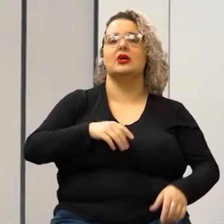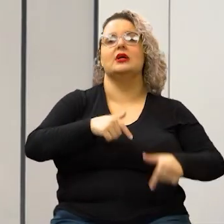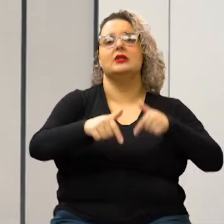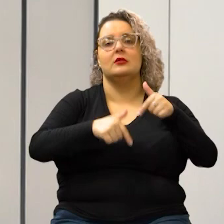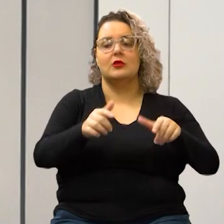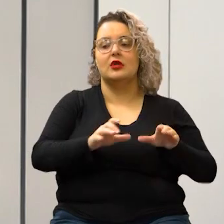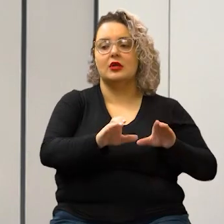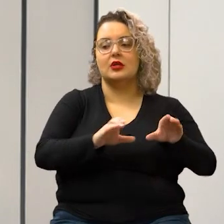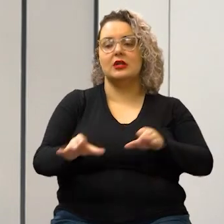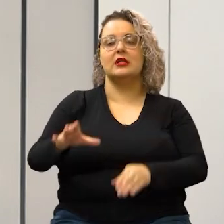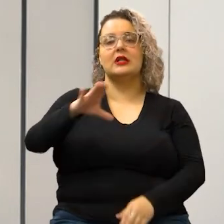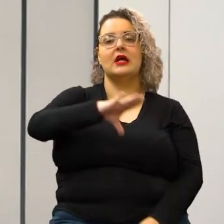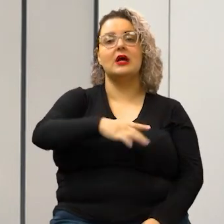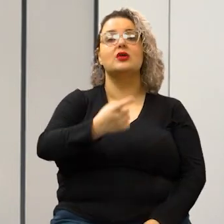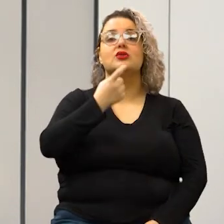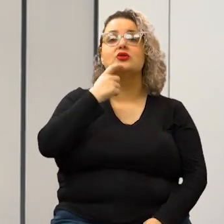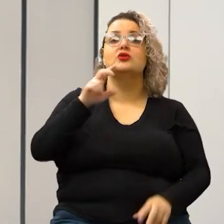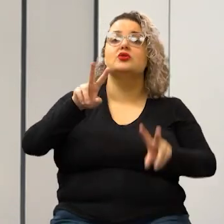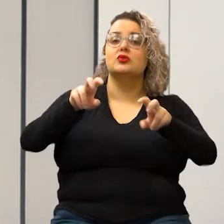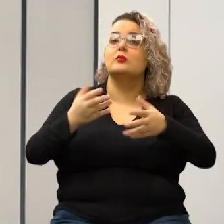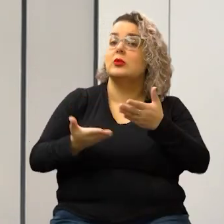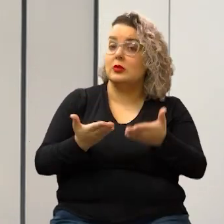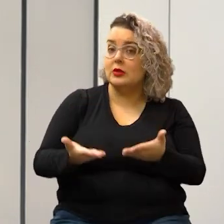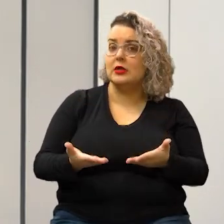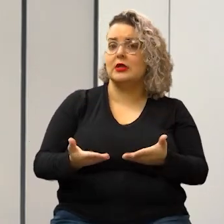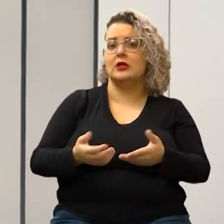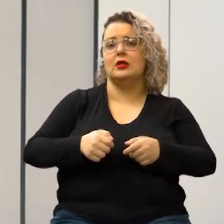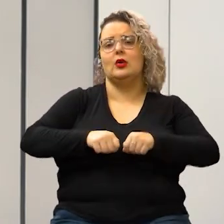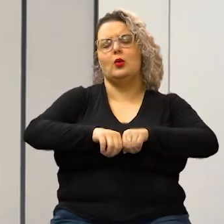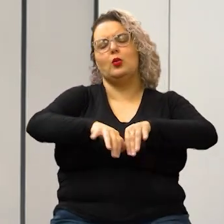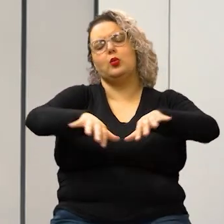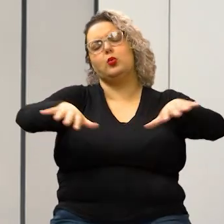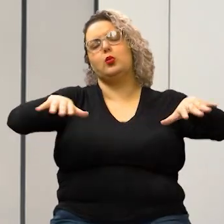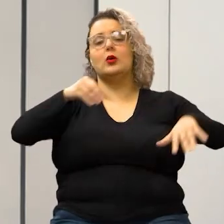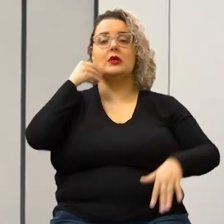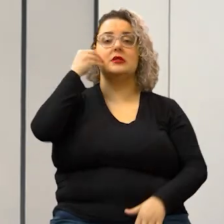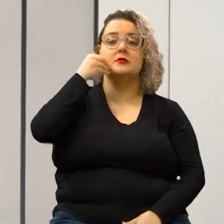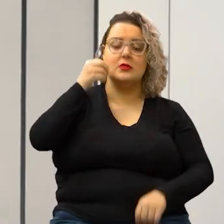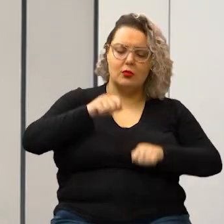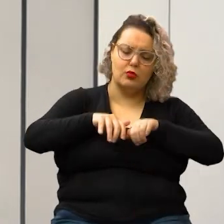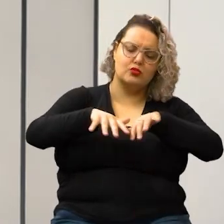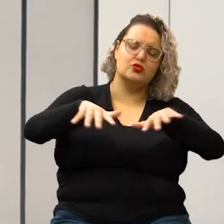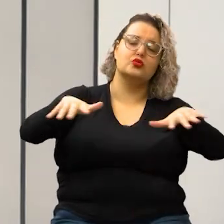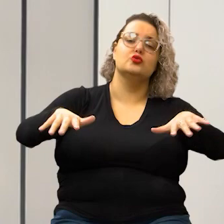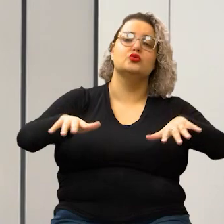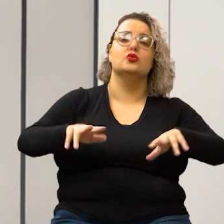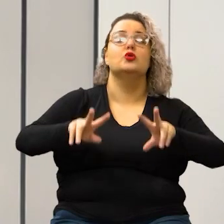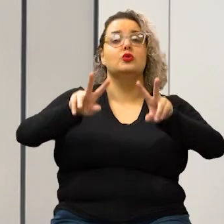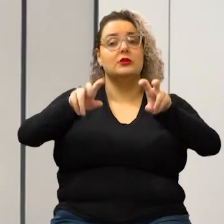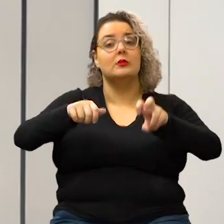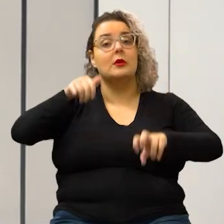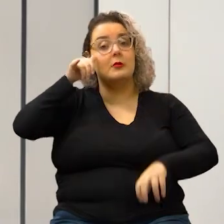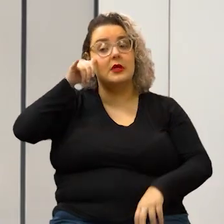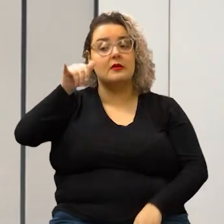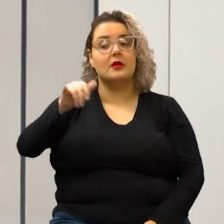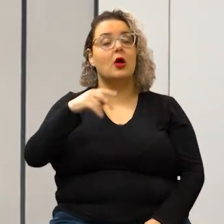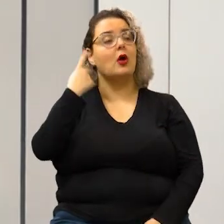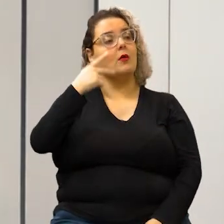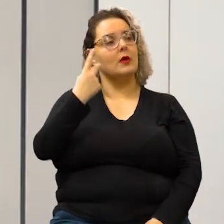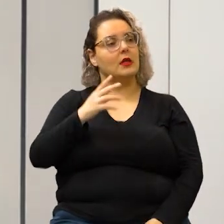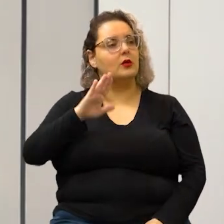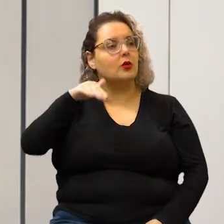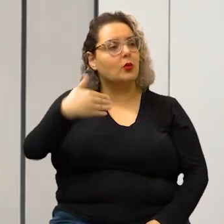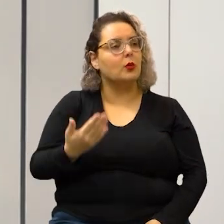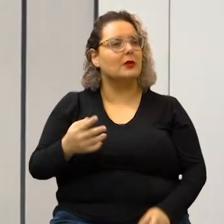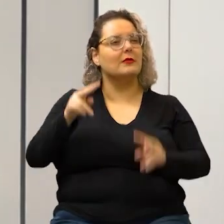coordenadoria aqui de Campinas, que trata sobre o tema, tem ampla experiência quando a gente fala nesse tema prevenção. Vereador, quando a gente faz